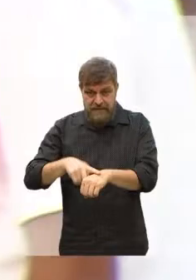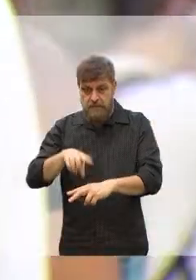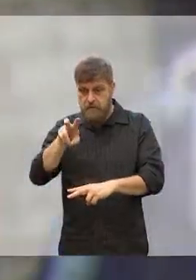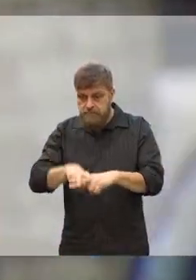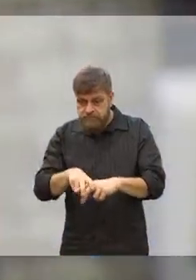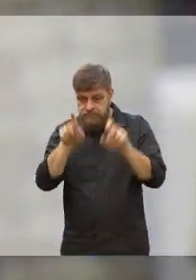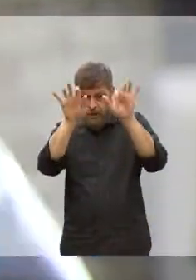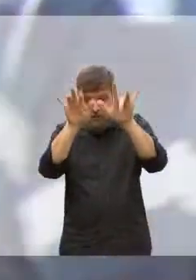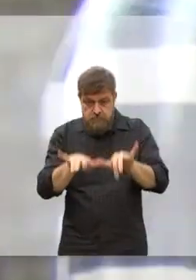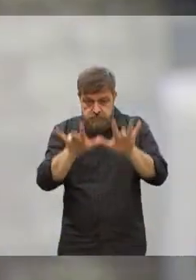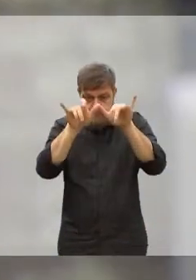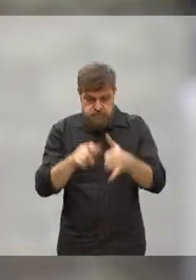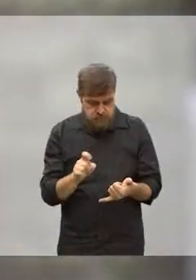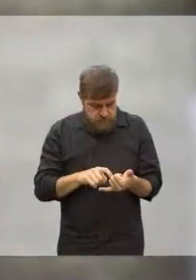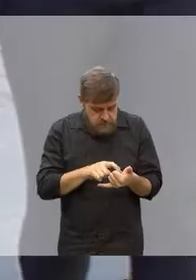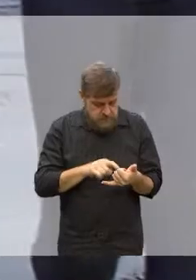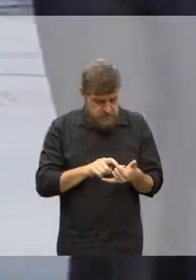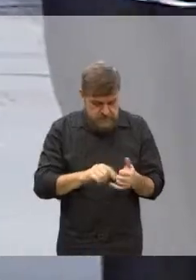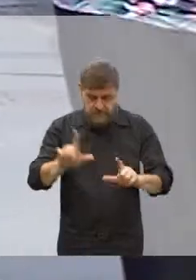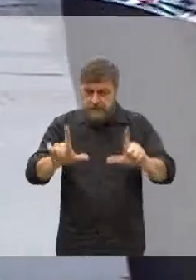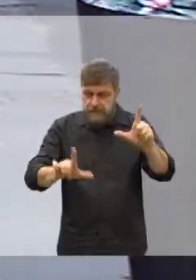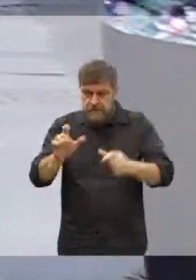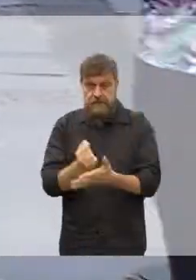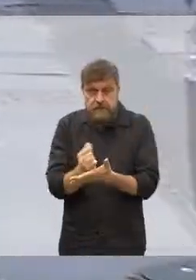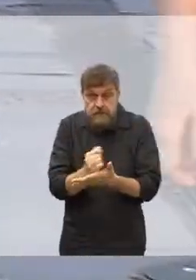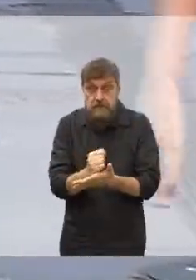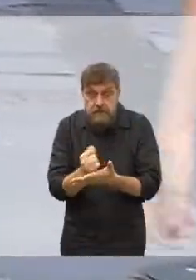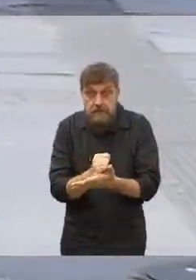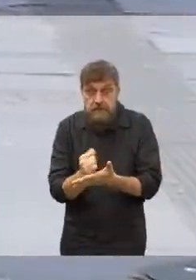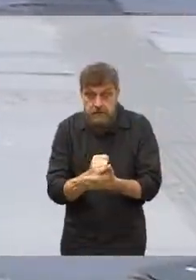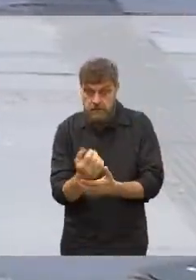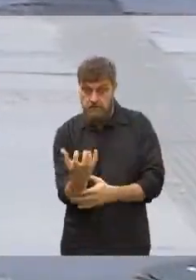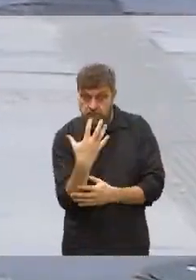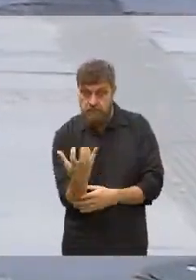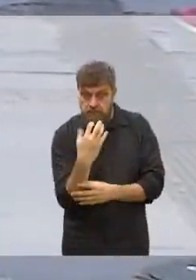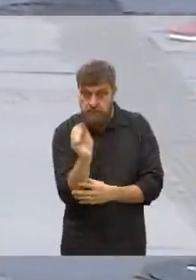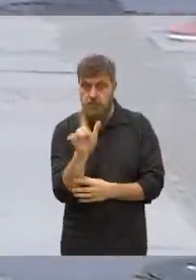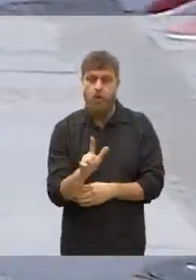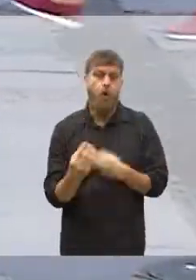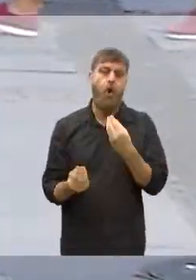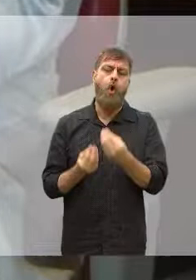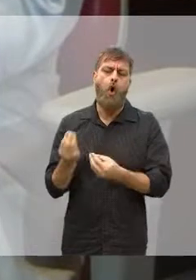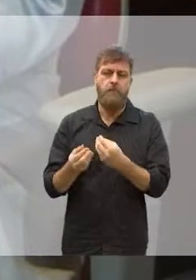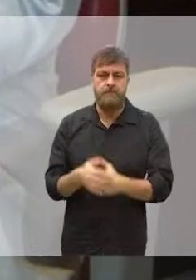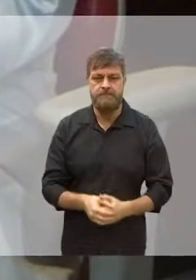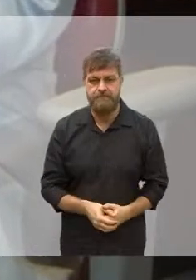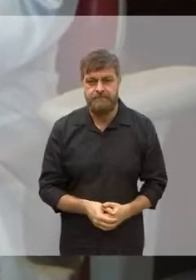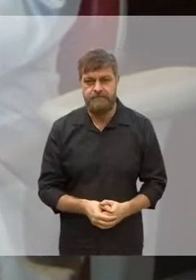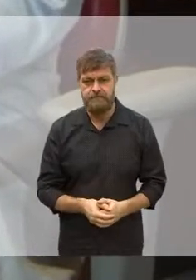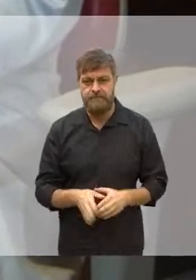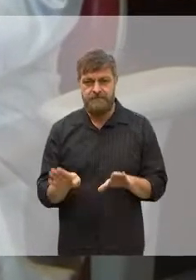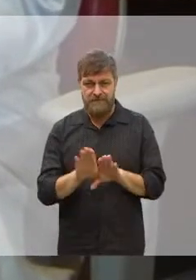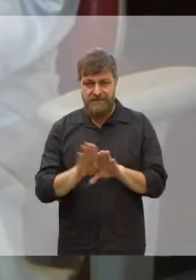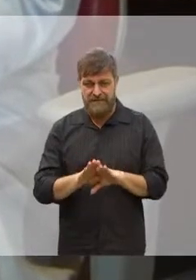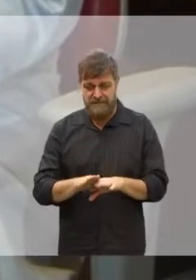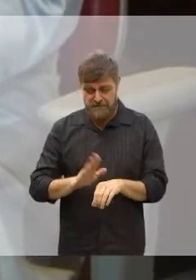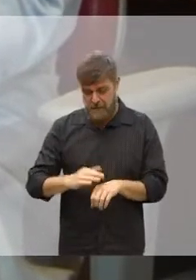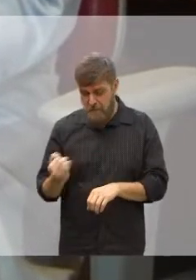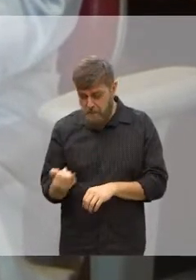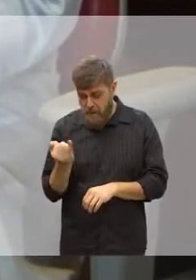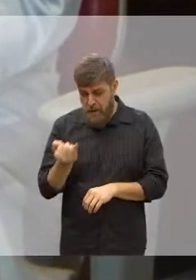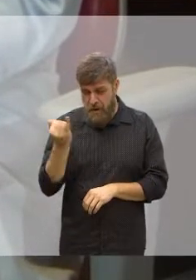tempo no computador e celular, TVs e games que um adulto? Como fica? Uma outra coisa muito importante